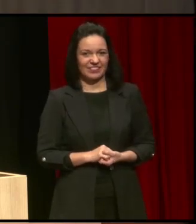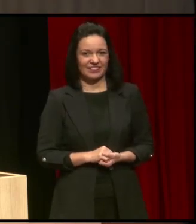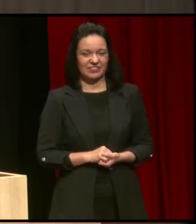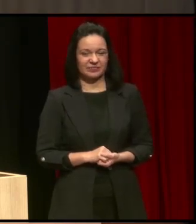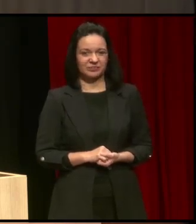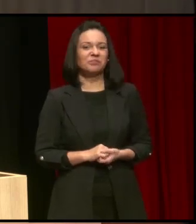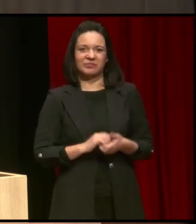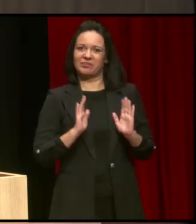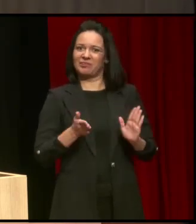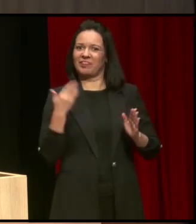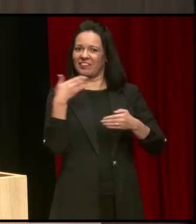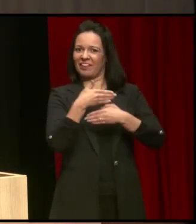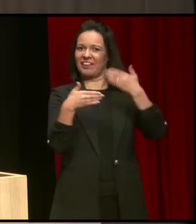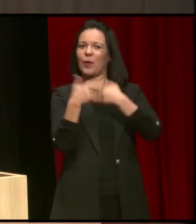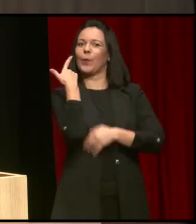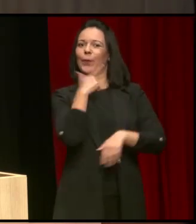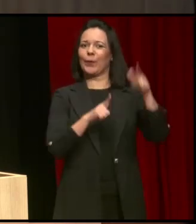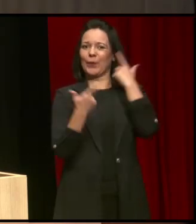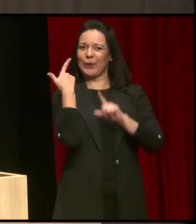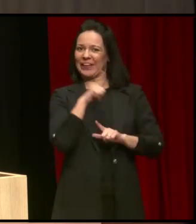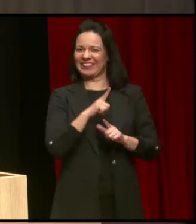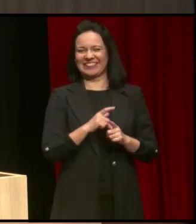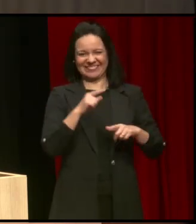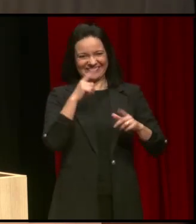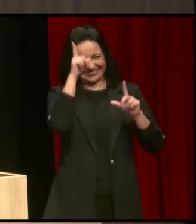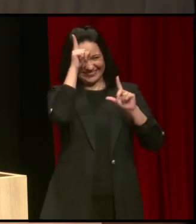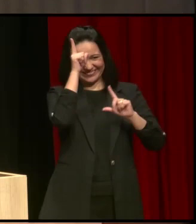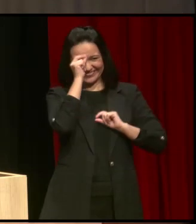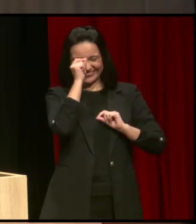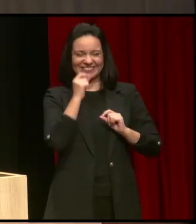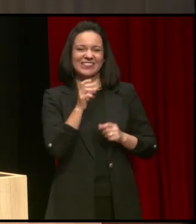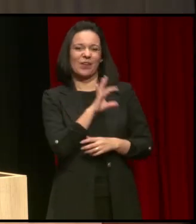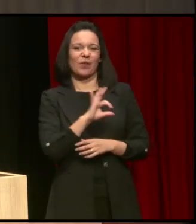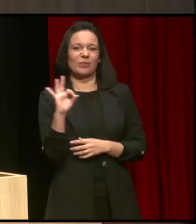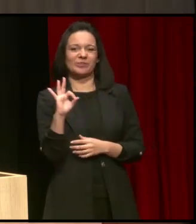É, mudou, beleza. Ah, mudou, é aqui mesmo, está ótimo.